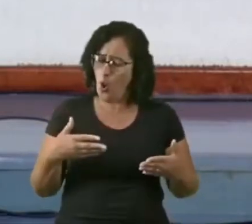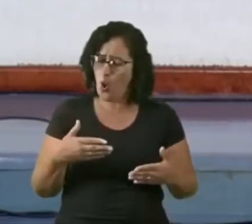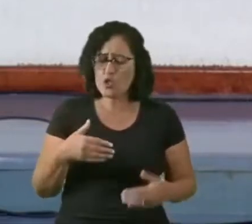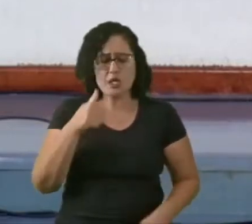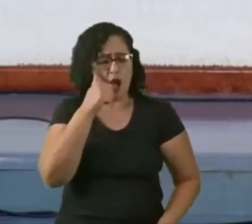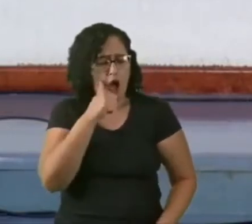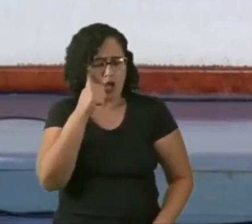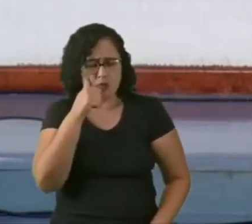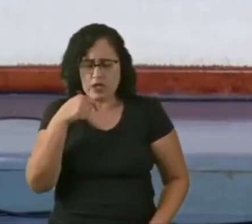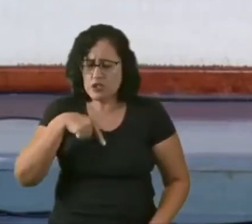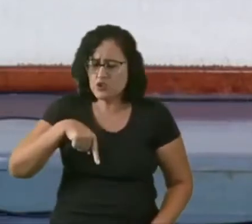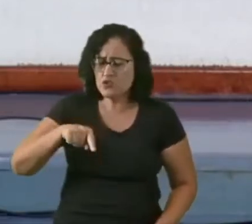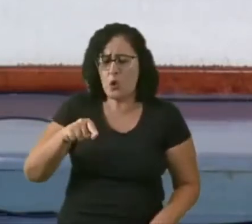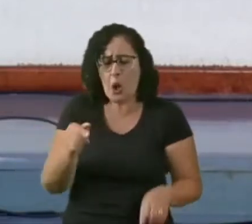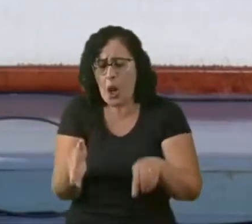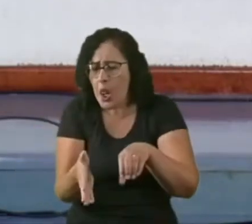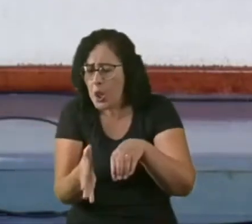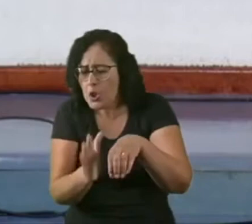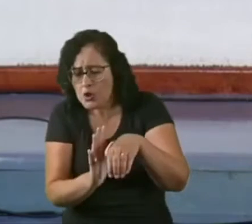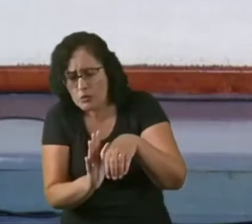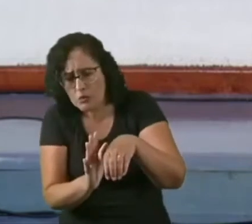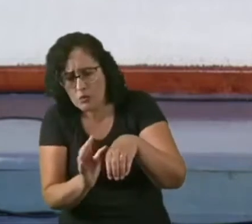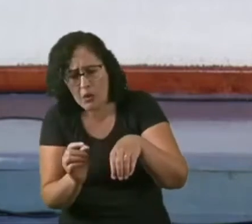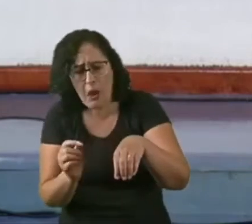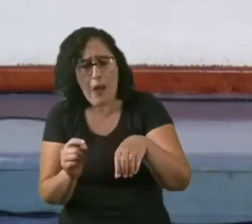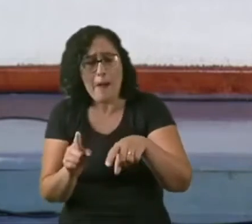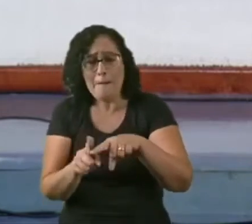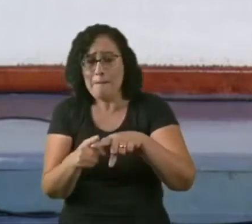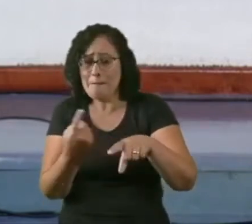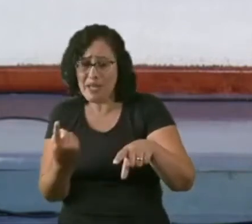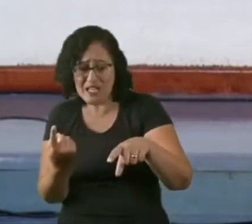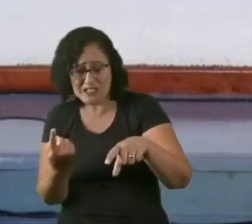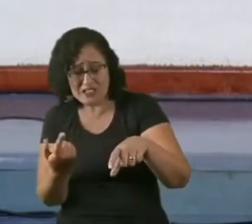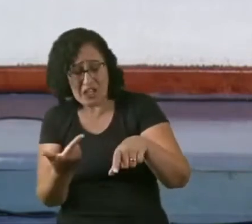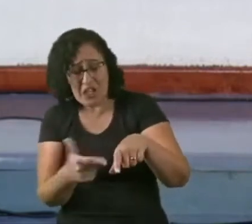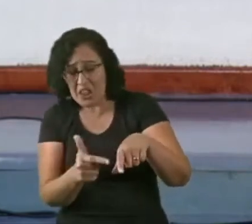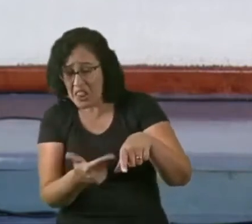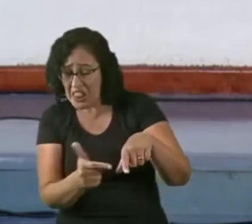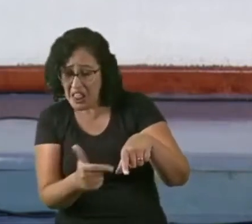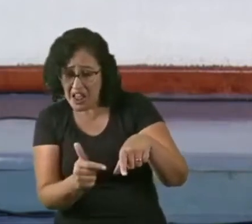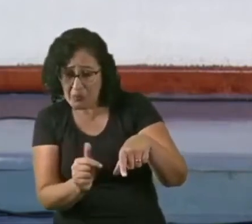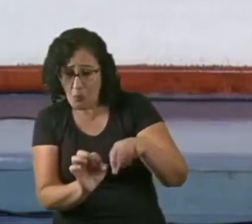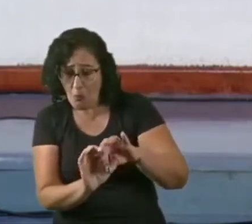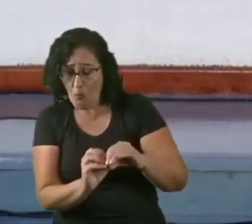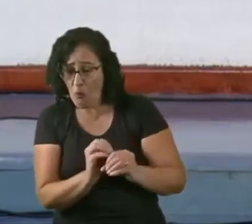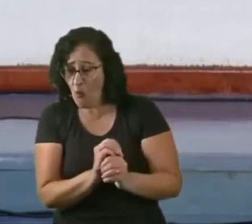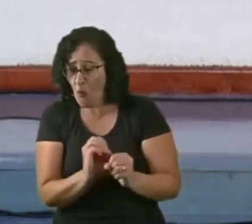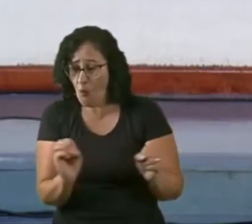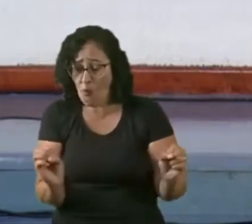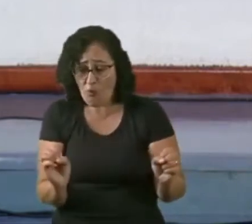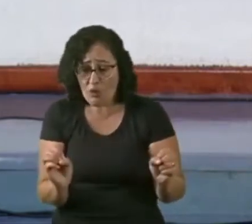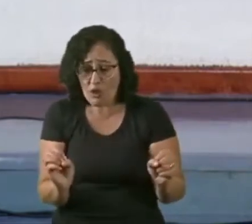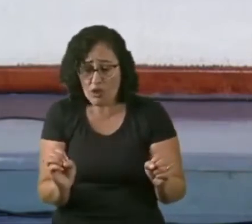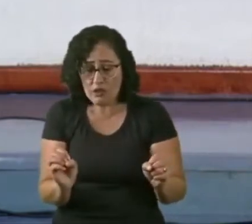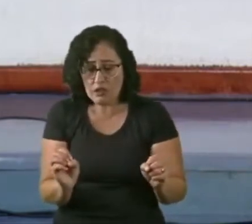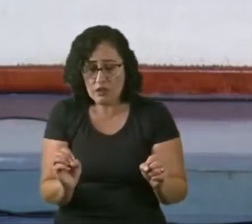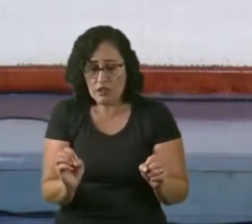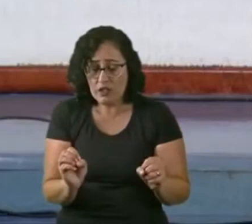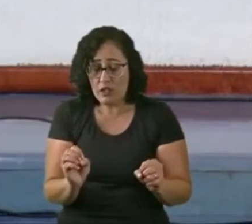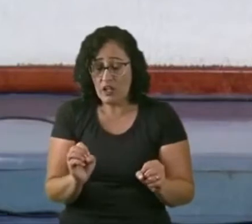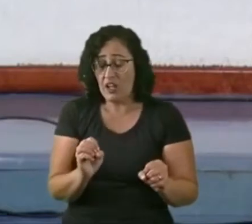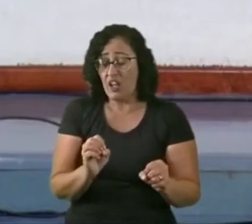manhã bem cedo ao sepulcro e não acharam o corpo dele. Voltaram e nos contaram ter tido uma visão de